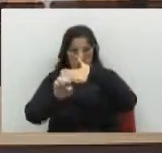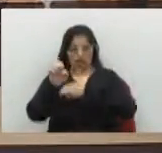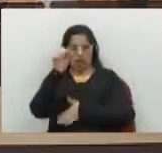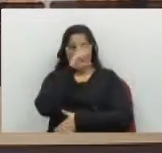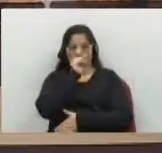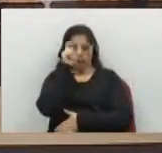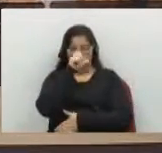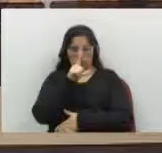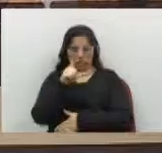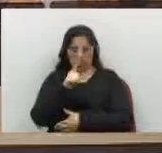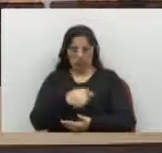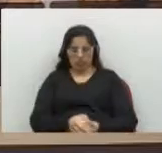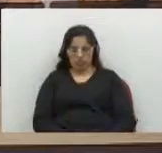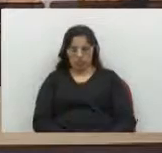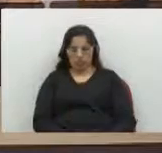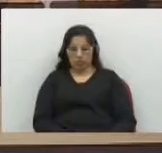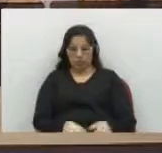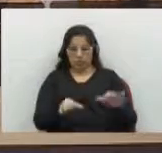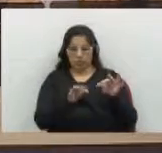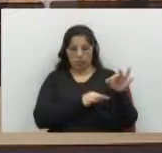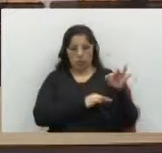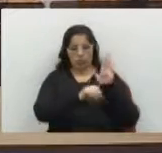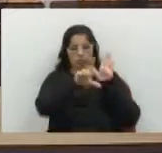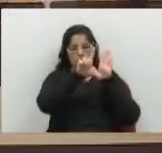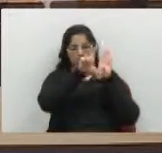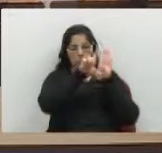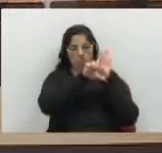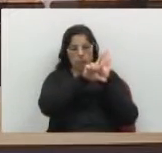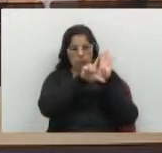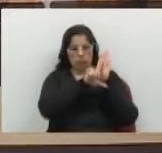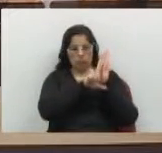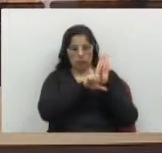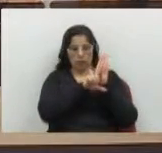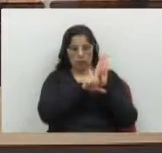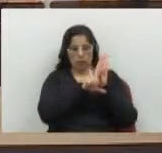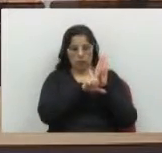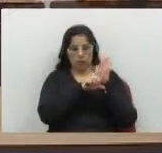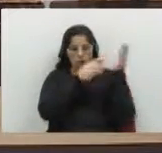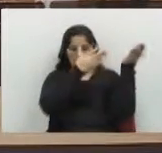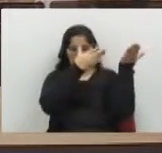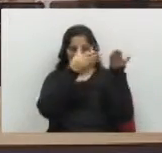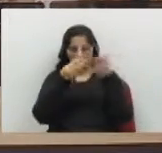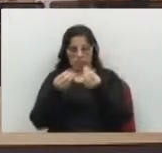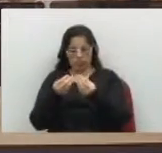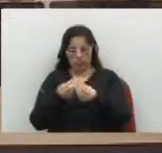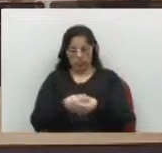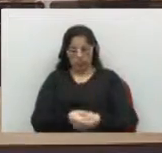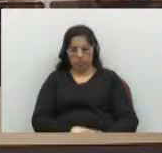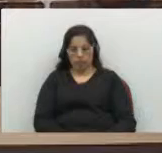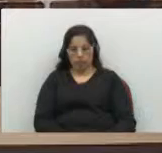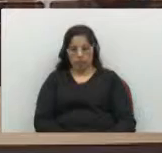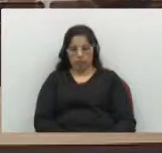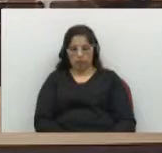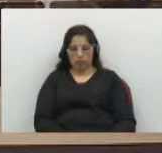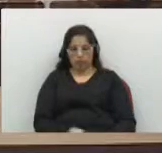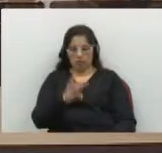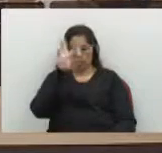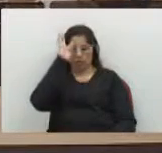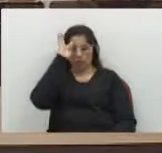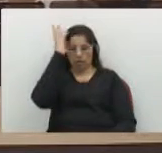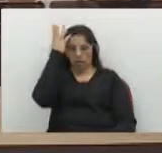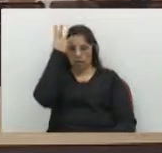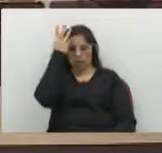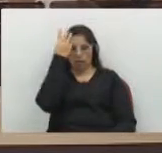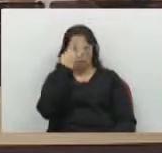Projeto de decreto legislativo é recebido pela mesa e encaminhado às comissões competentes. Requerimento